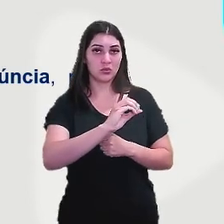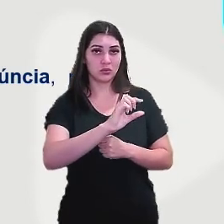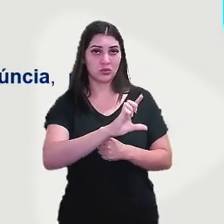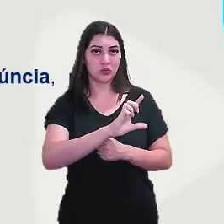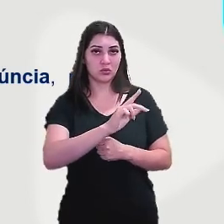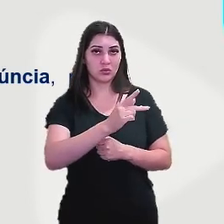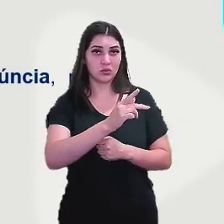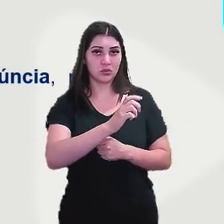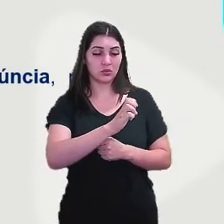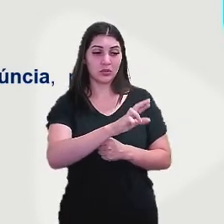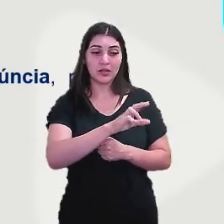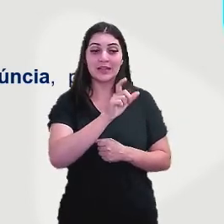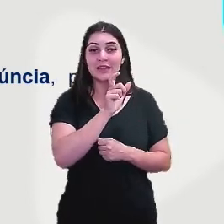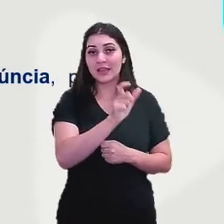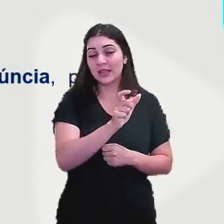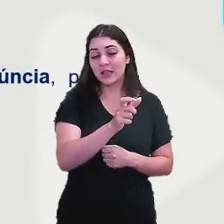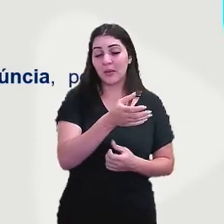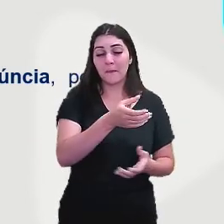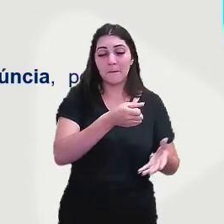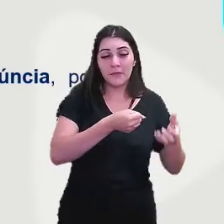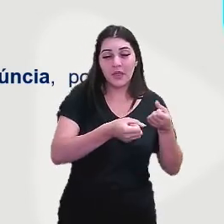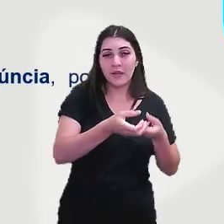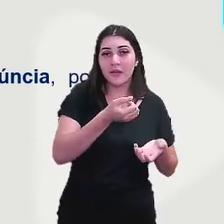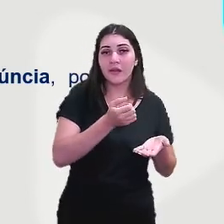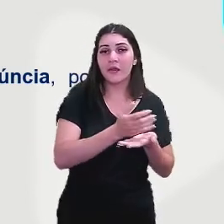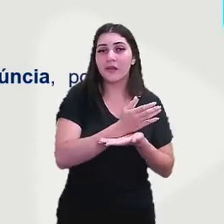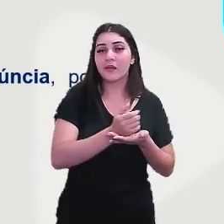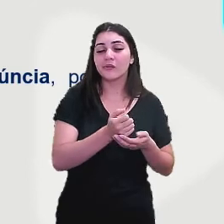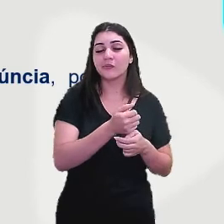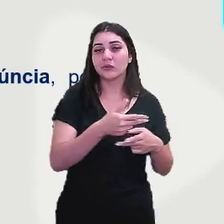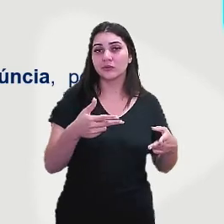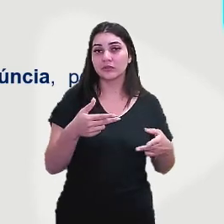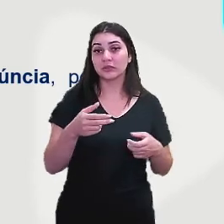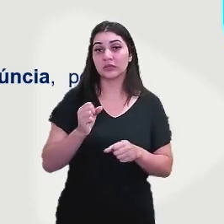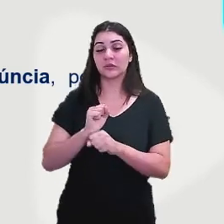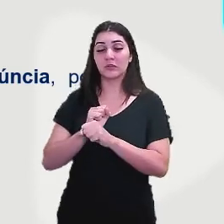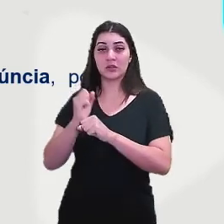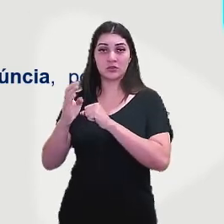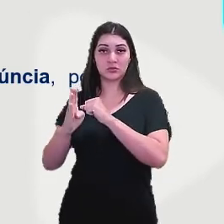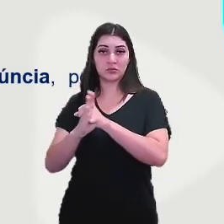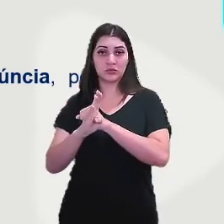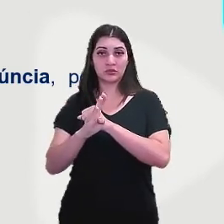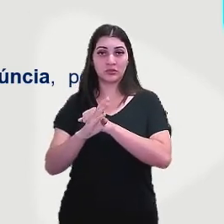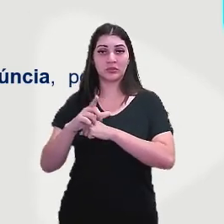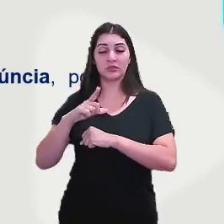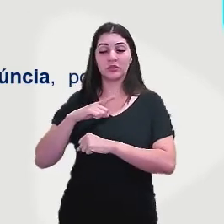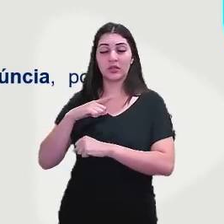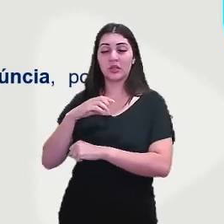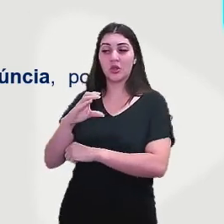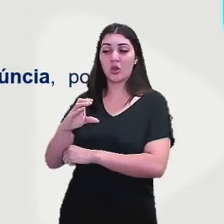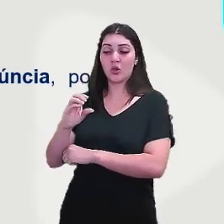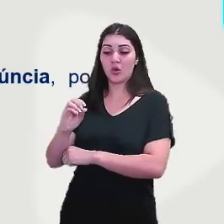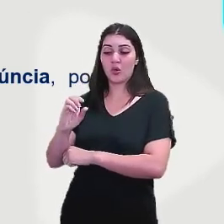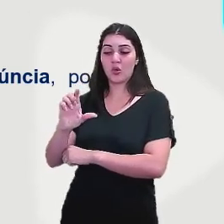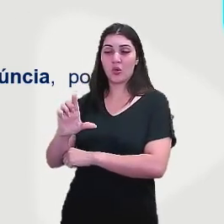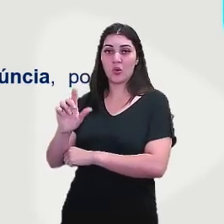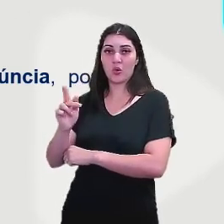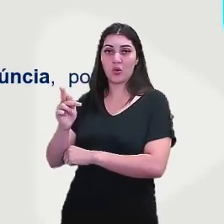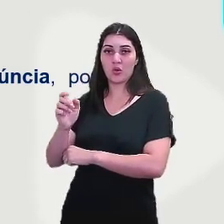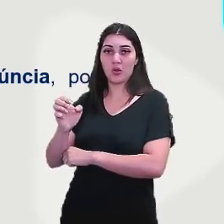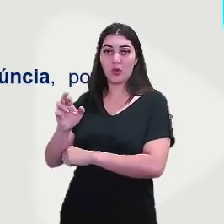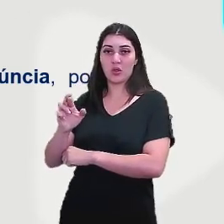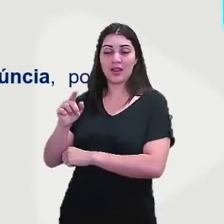alguma coisa. E para o substantivo, aquele objeto que nós conhecemos, chamamos de colher.